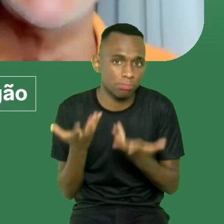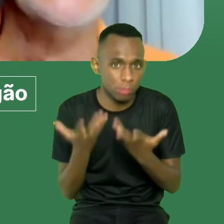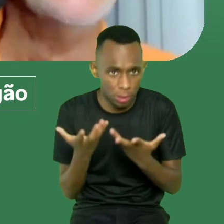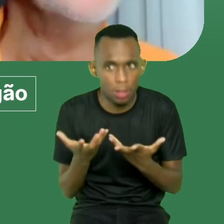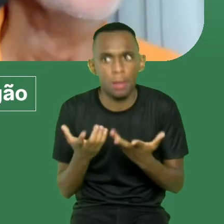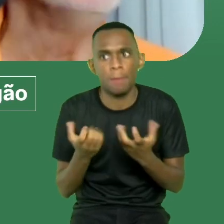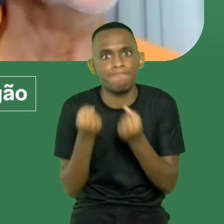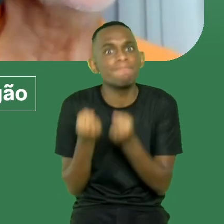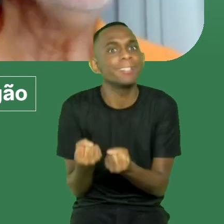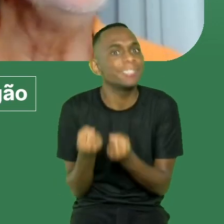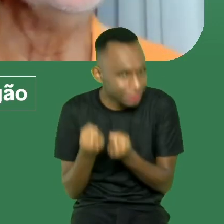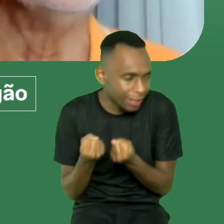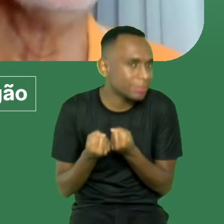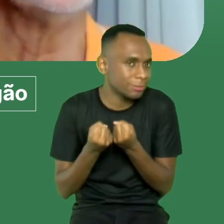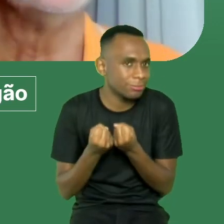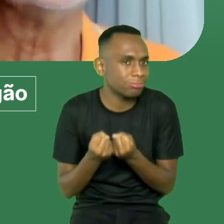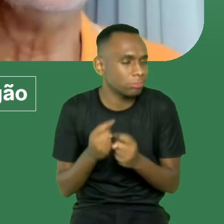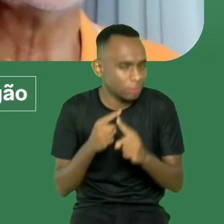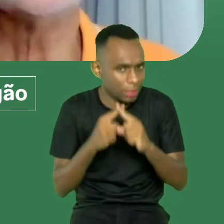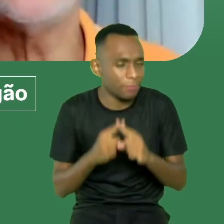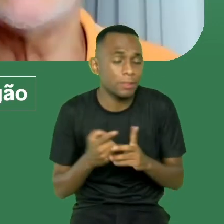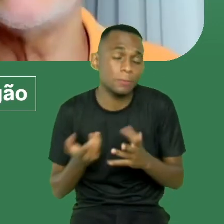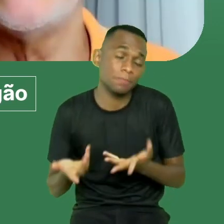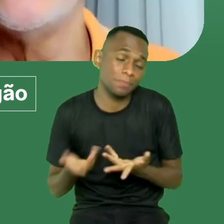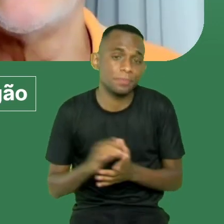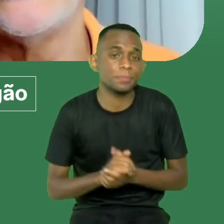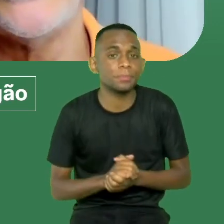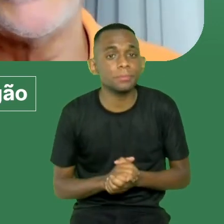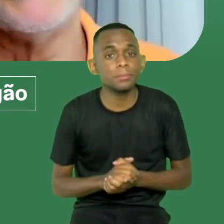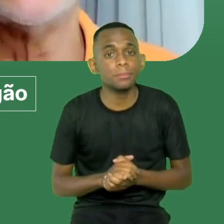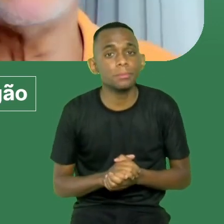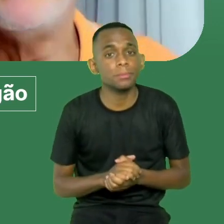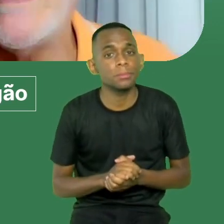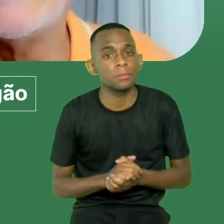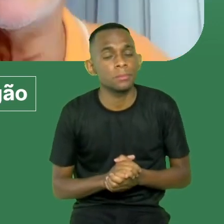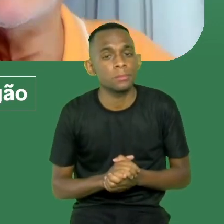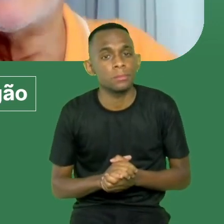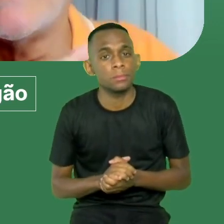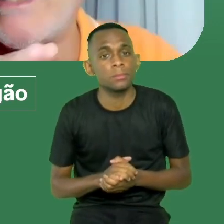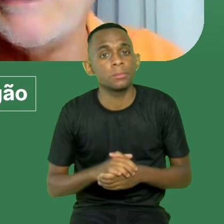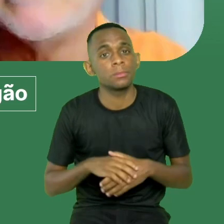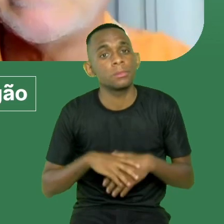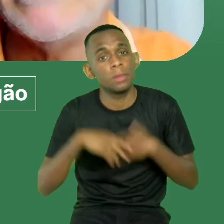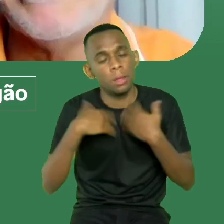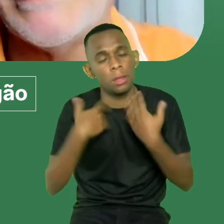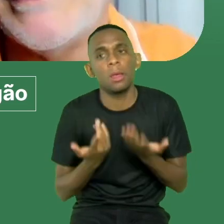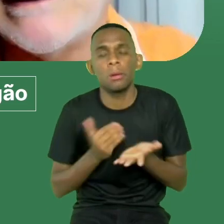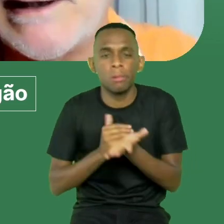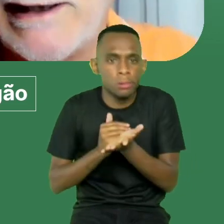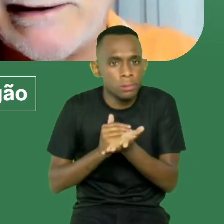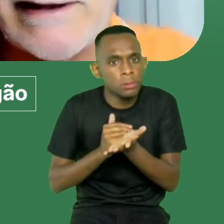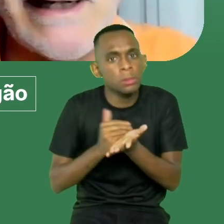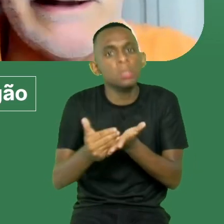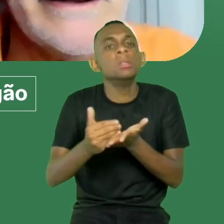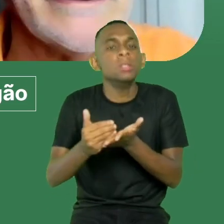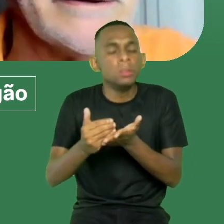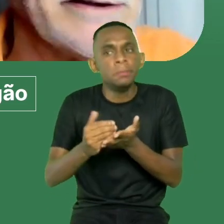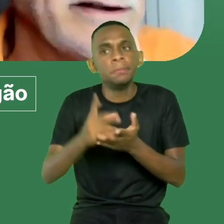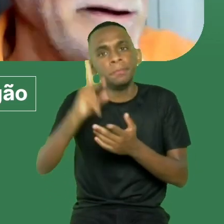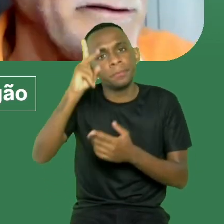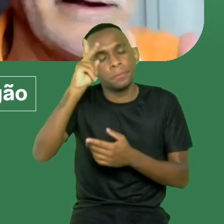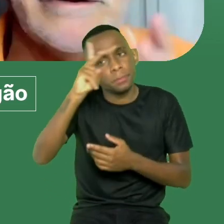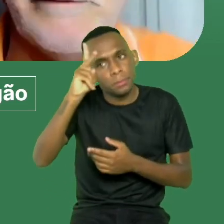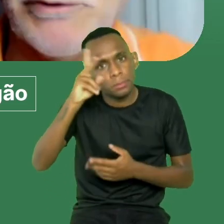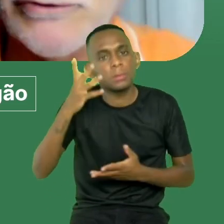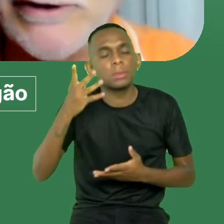pesada. Mas, enfim, então esses foram assim, os pontapés iniciais assim, para Uhum. eu entrar nessa carreira.